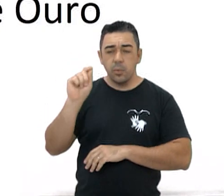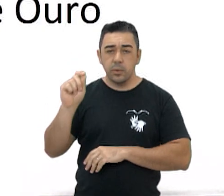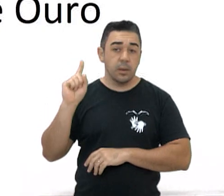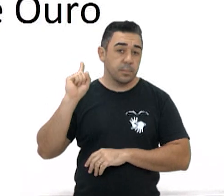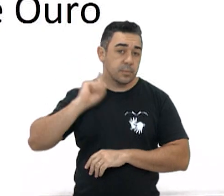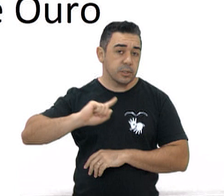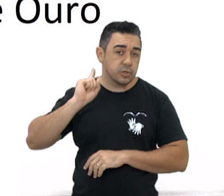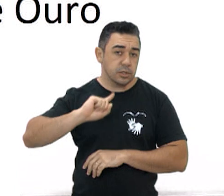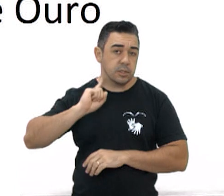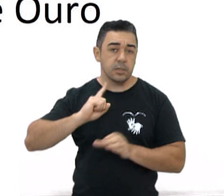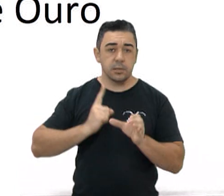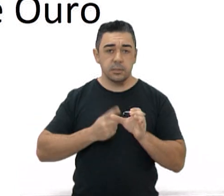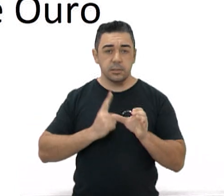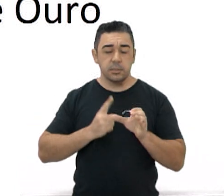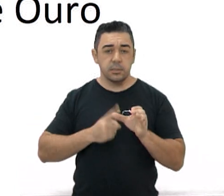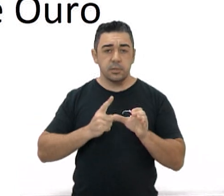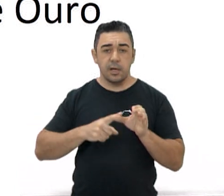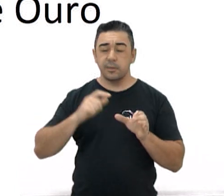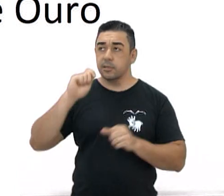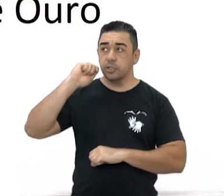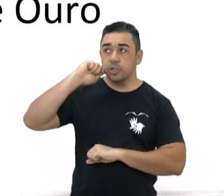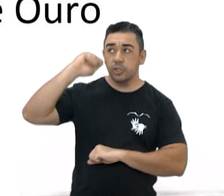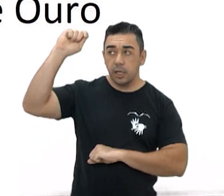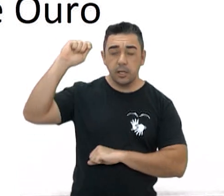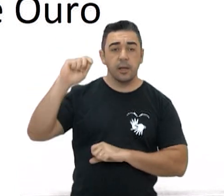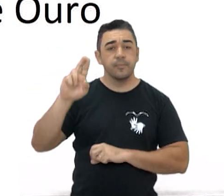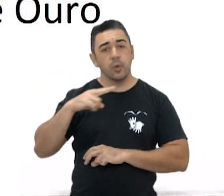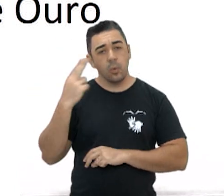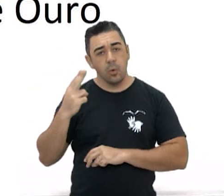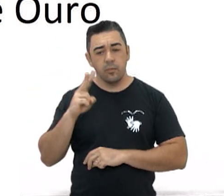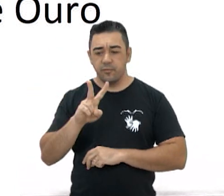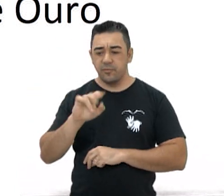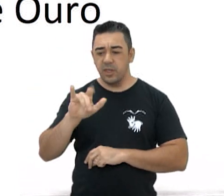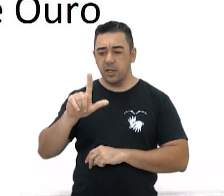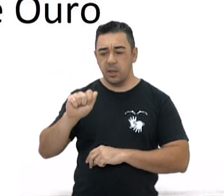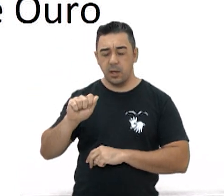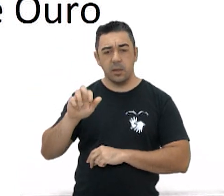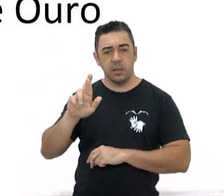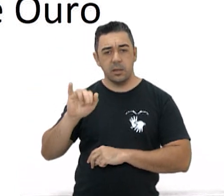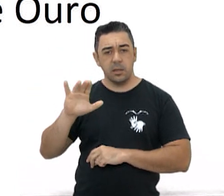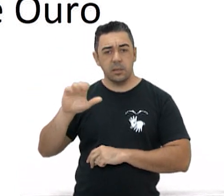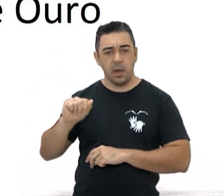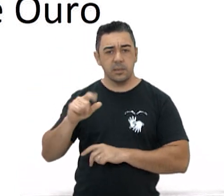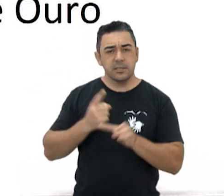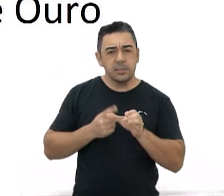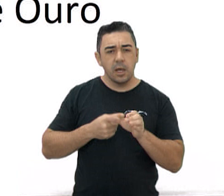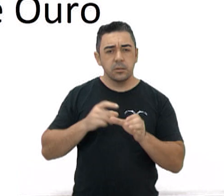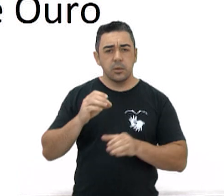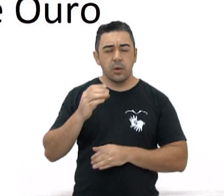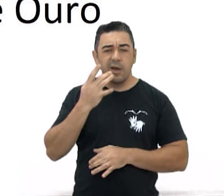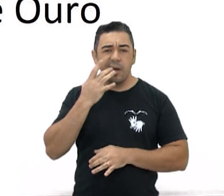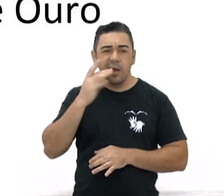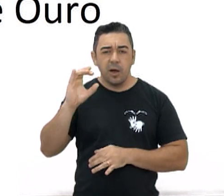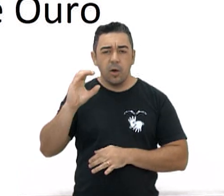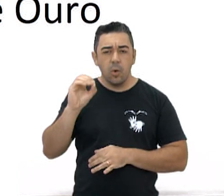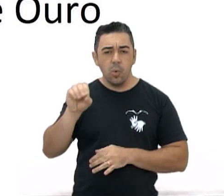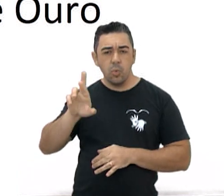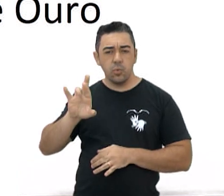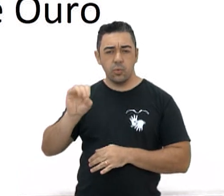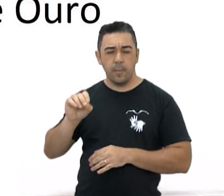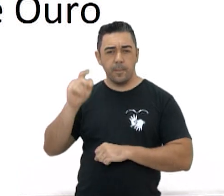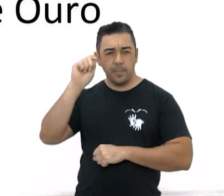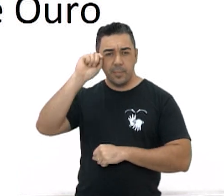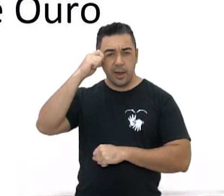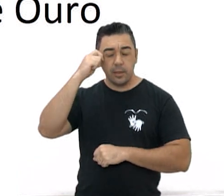Cidades históricas como Tiradentes e Vila Rica, que hoje se chama Ouro Preto, são cidades que até hoje têm vários exemplos